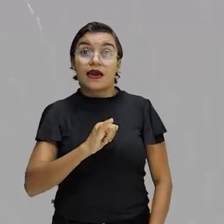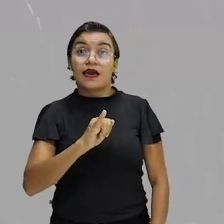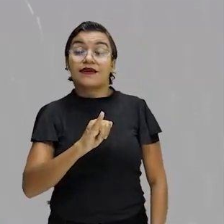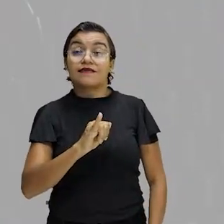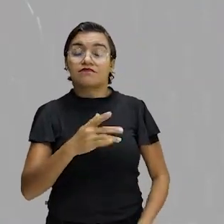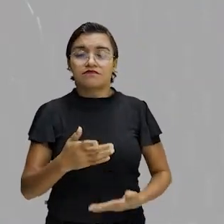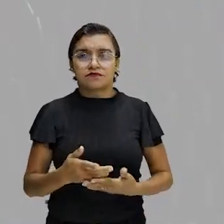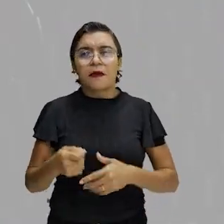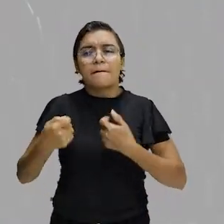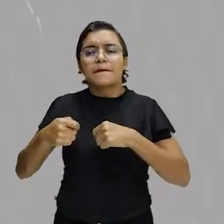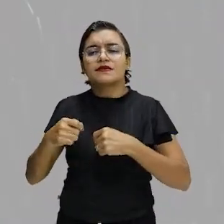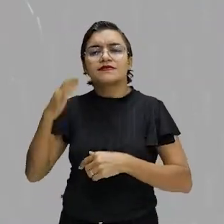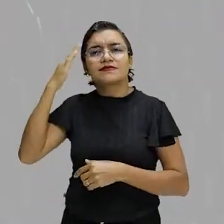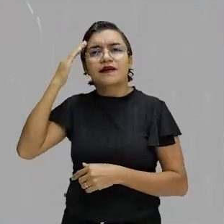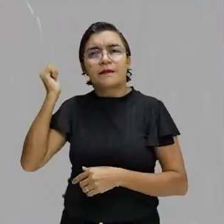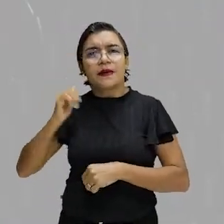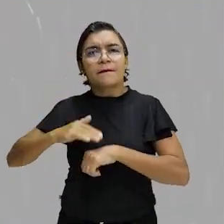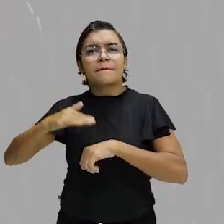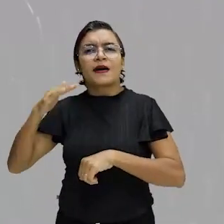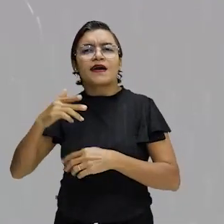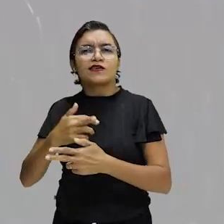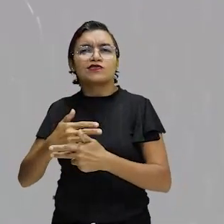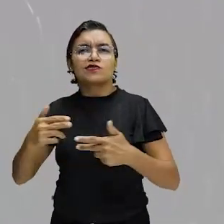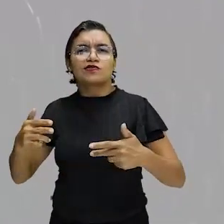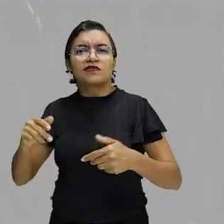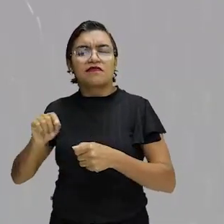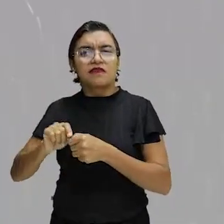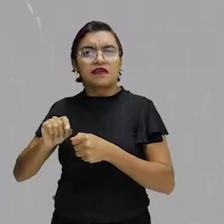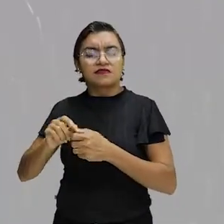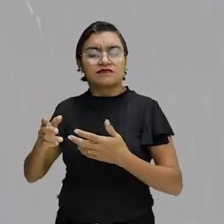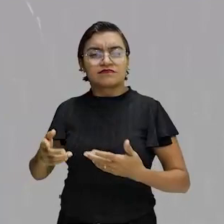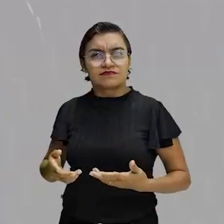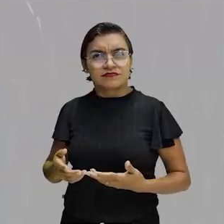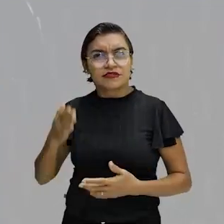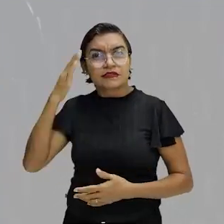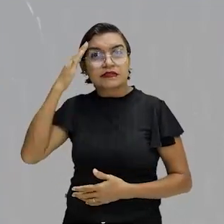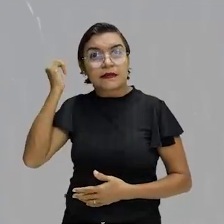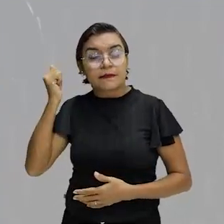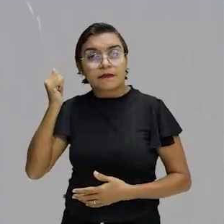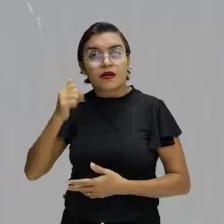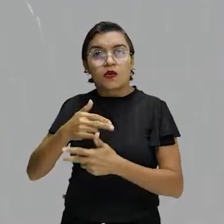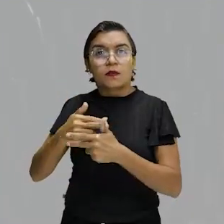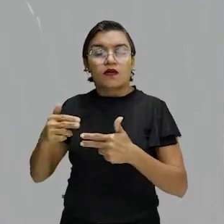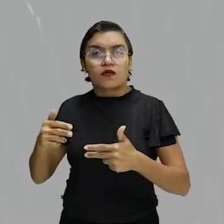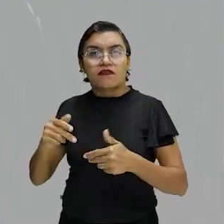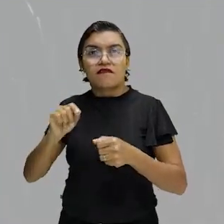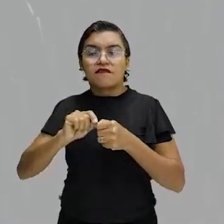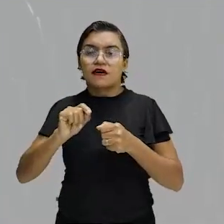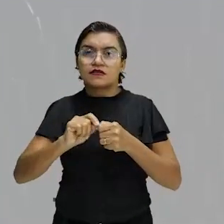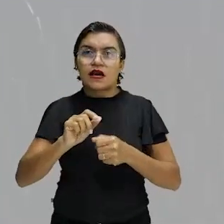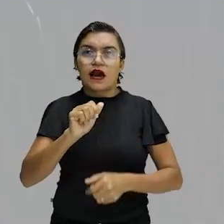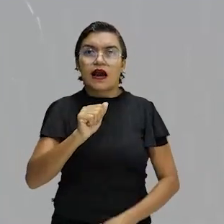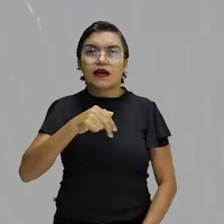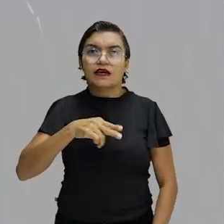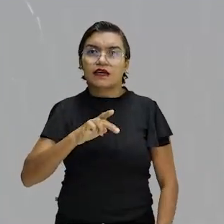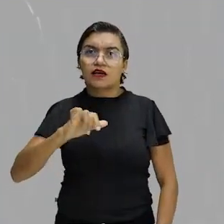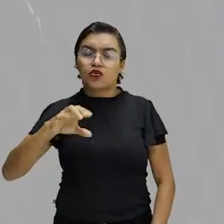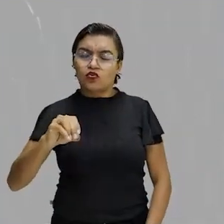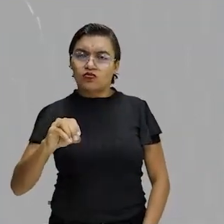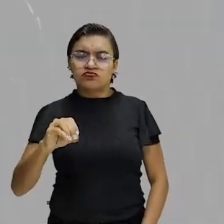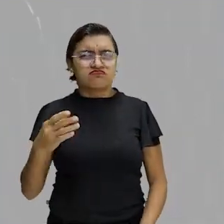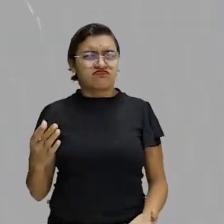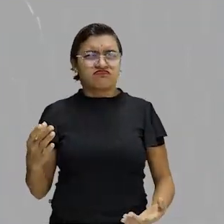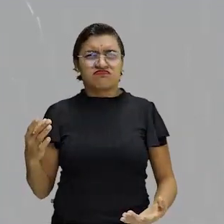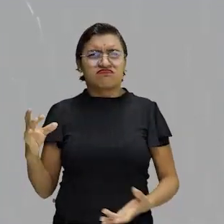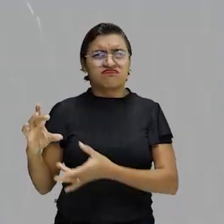assim, eu preciso saber mais coisa para fazer aquilo. Ele precisa saber uma coisa para fazer aquilo. Totalmente